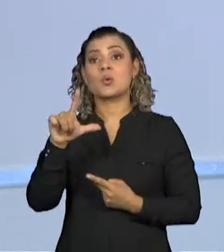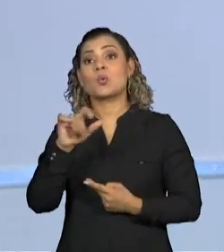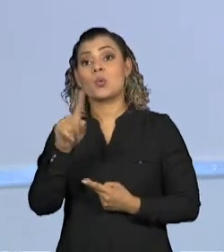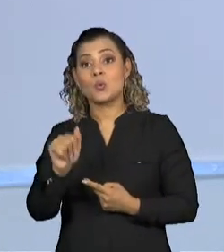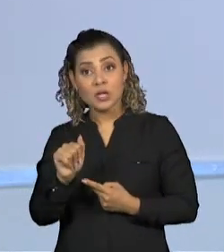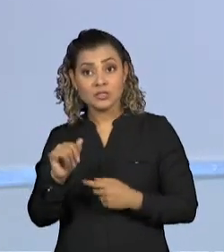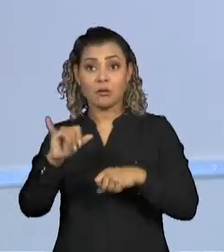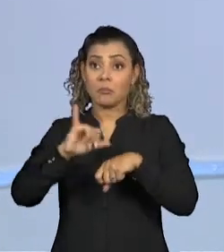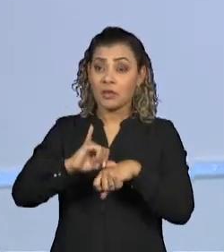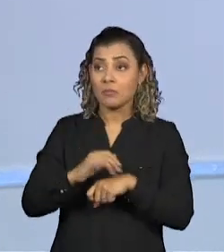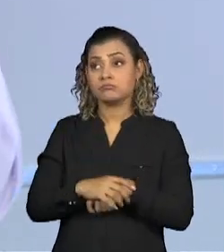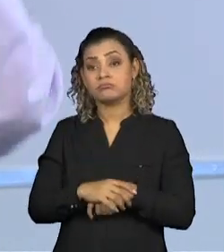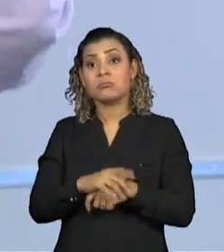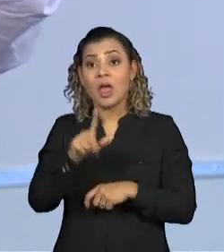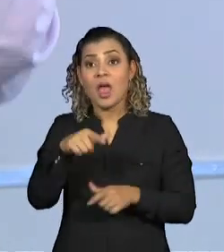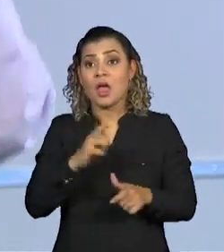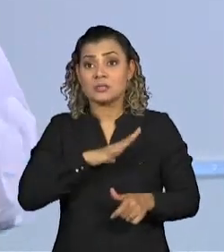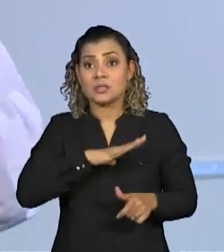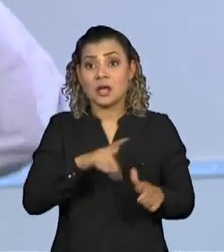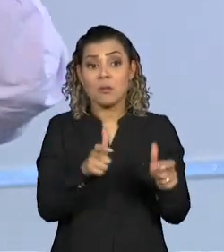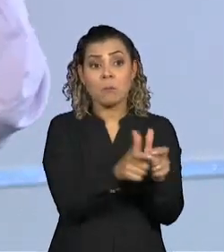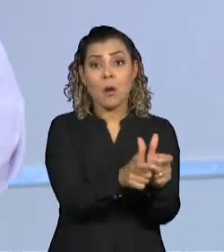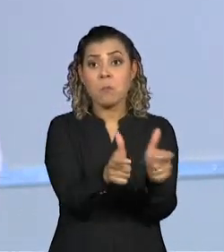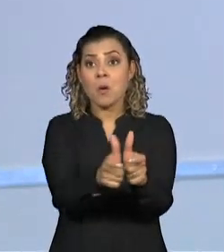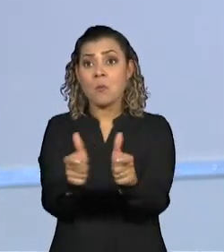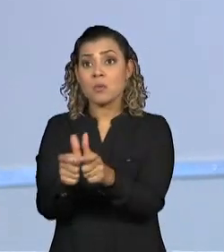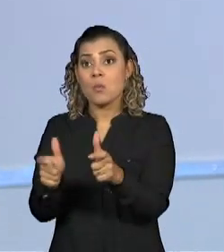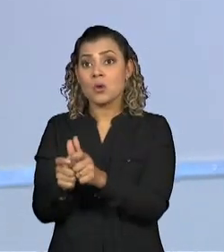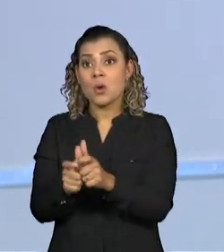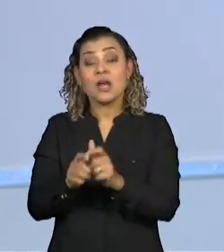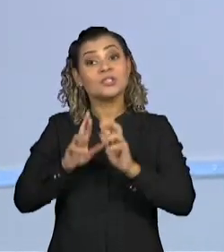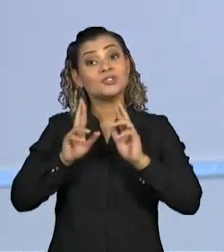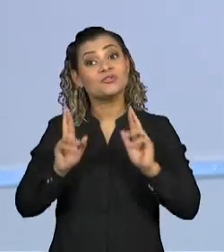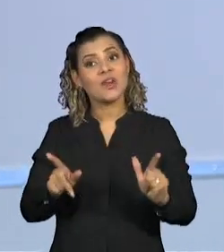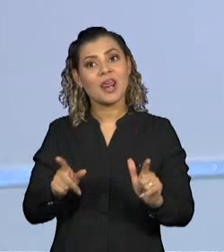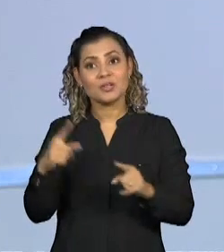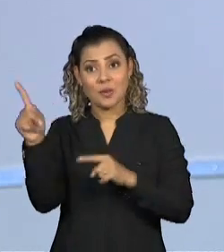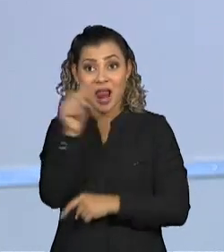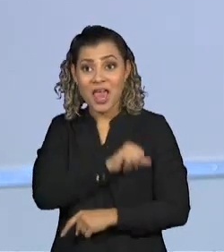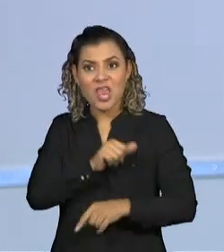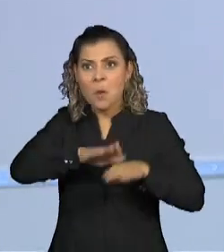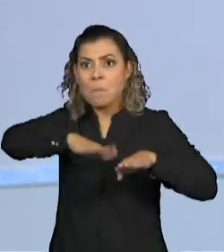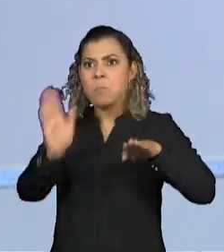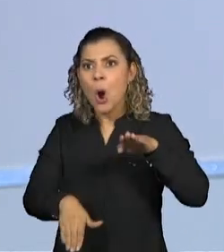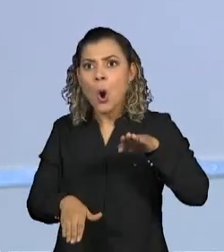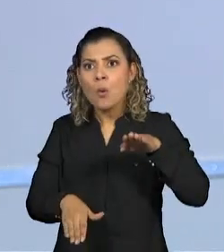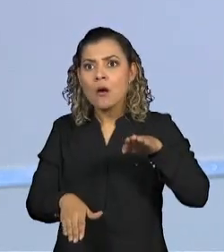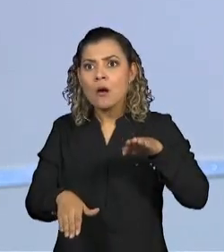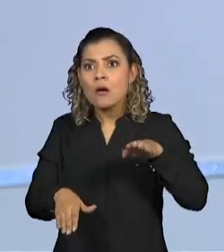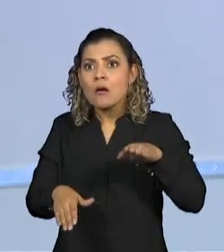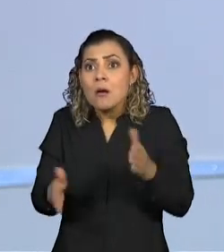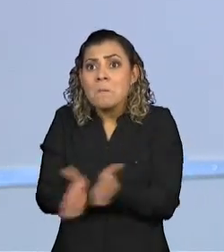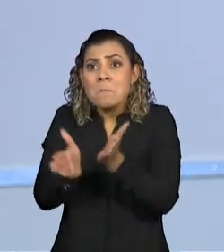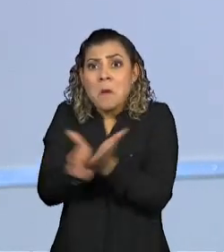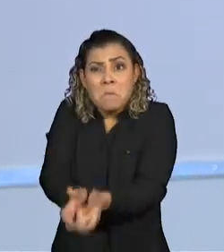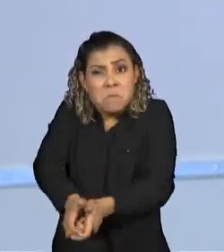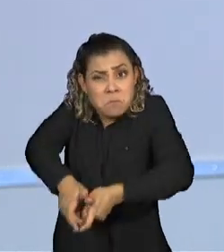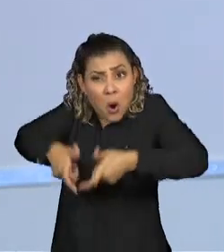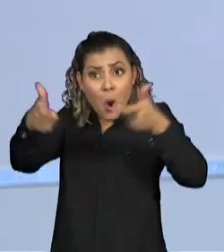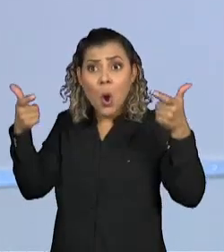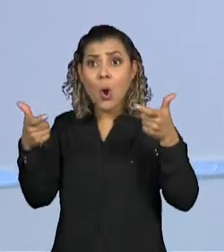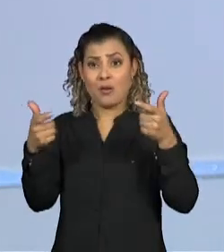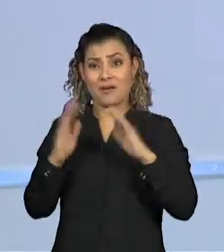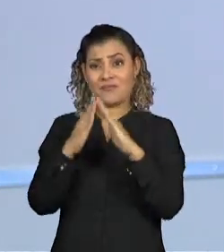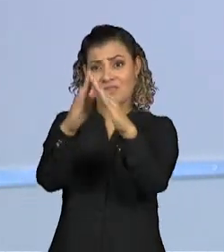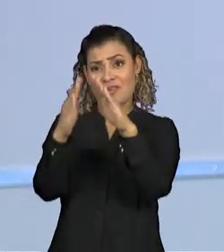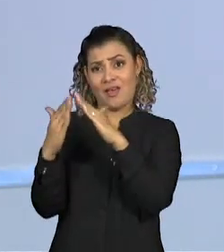bem menores e não tão espalhadas e não tão desiguais geograficamente. Rio de Janeiro dificilmente daria certo, se bem